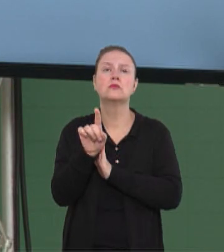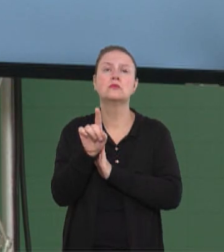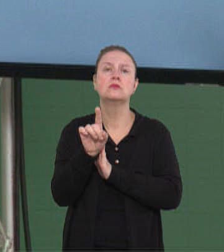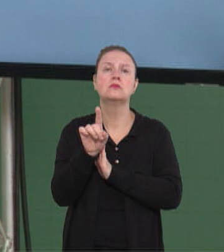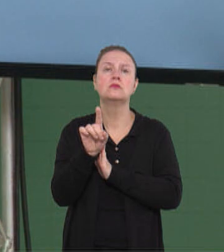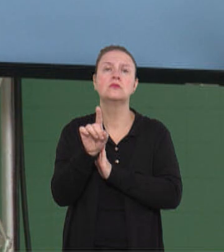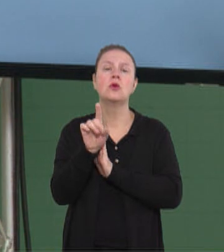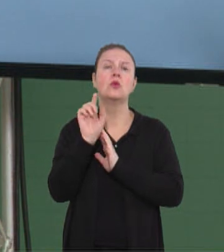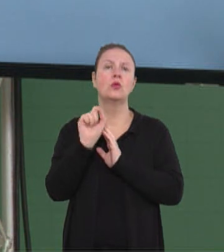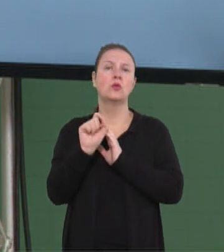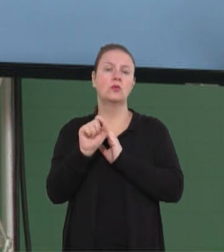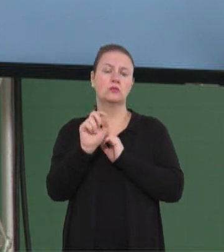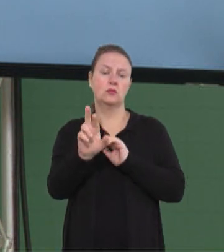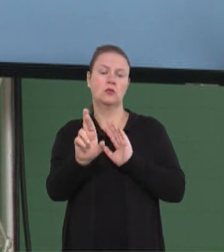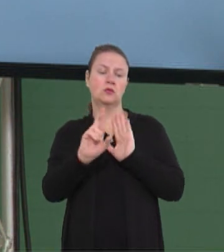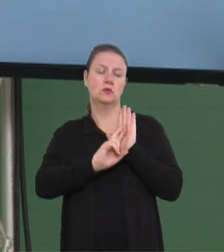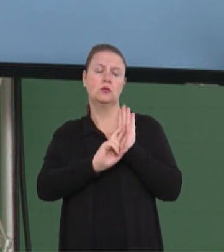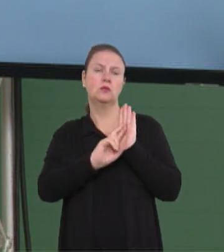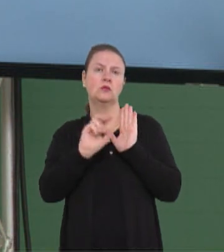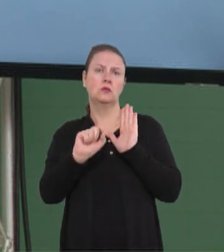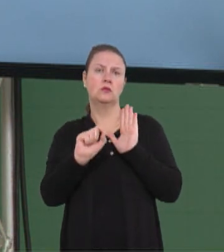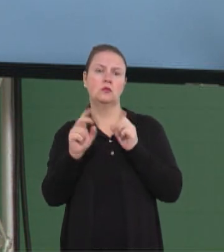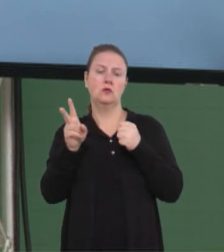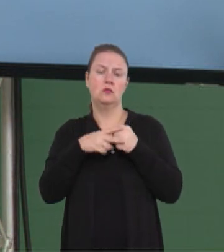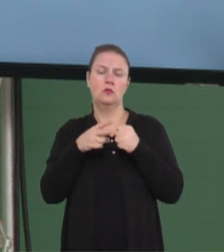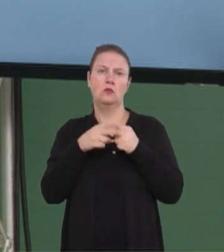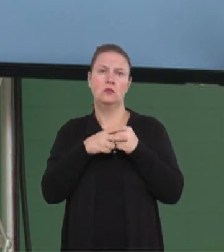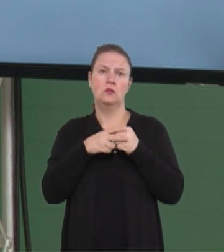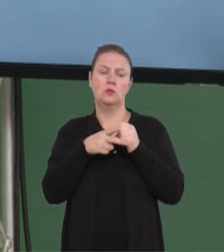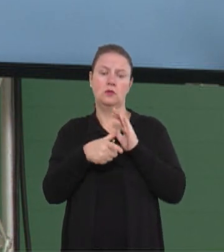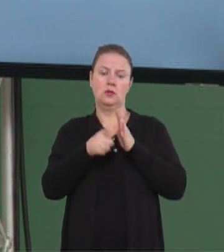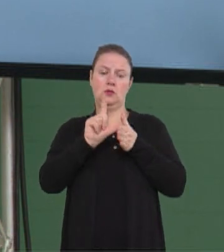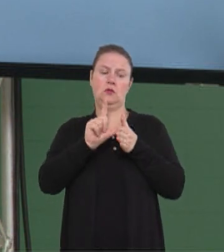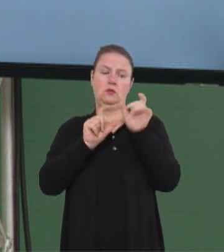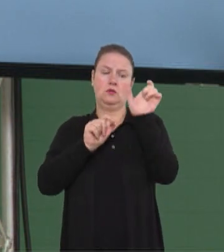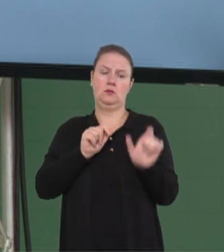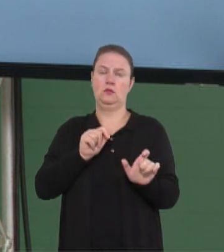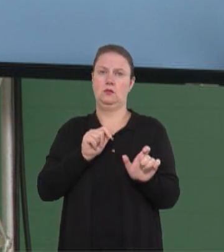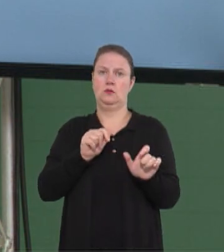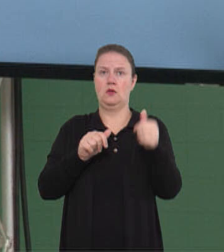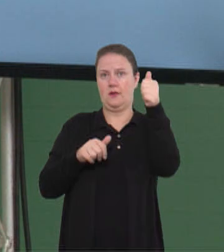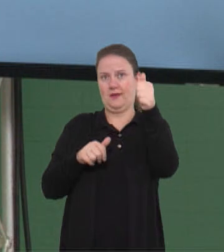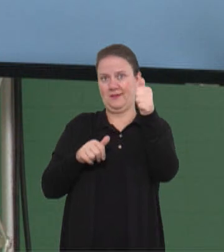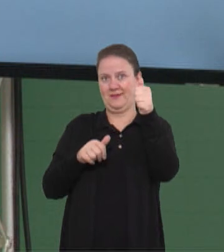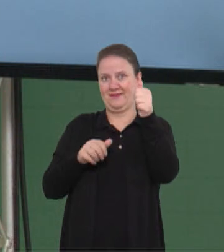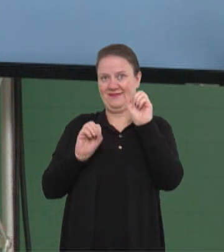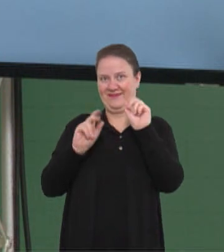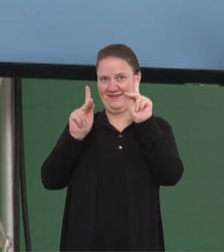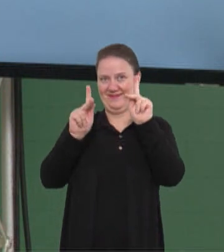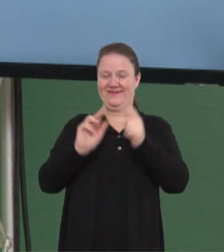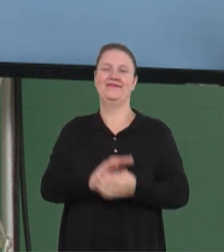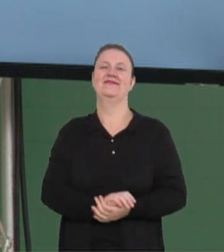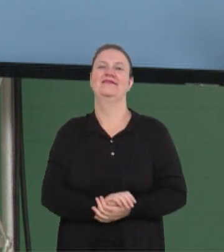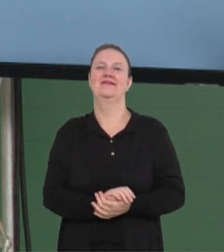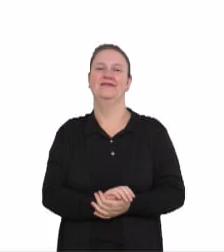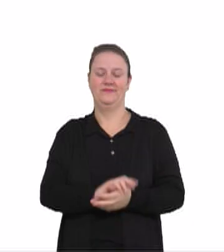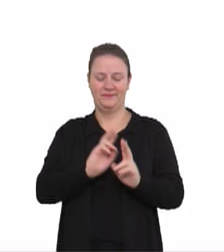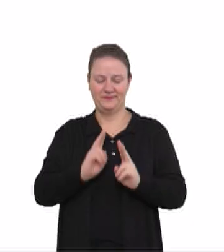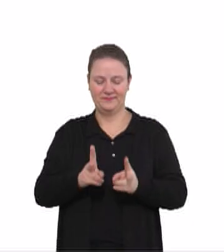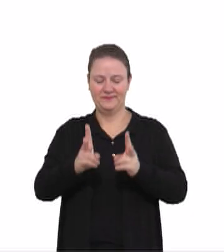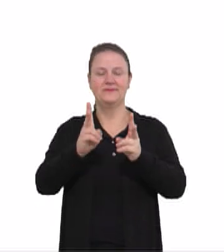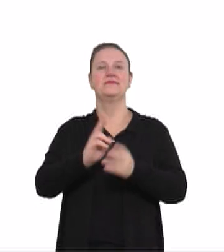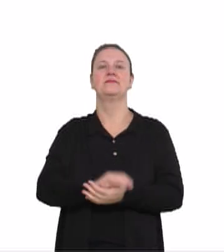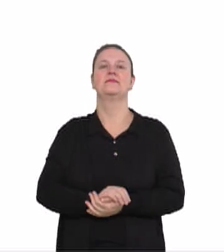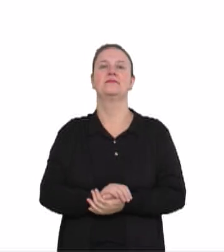aquela alternativa cujo verbo modal antes do sujeito então aletra ok vamos